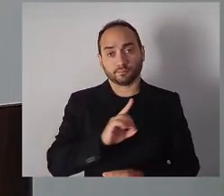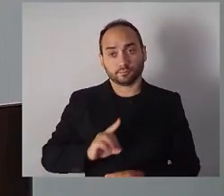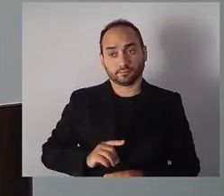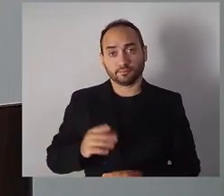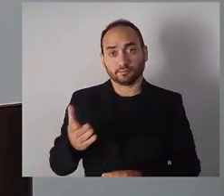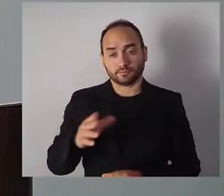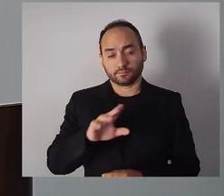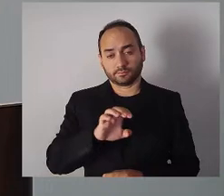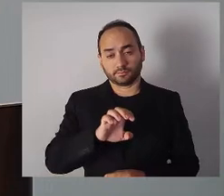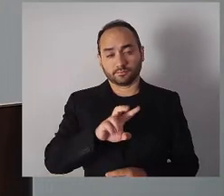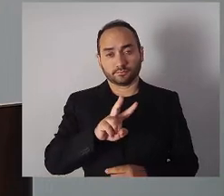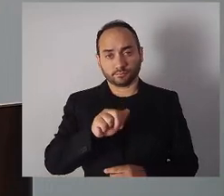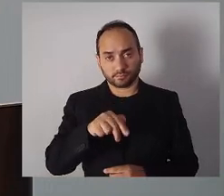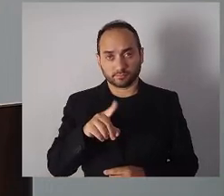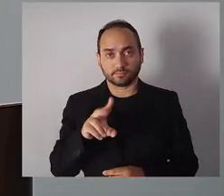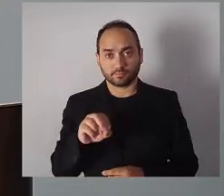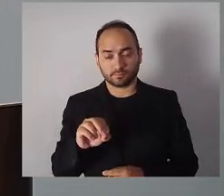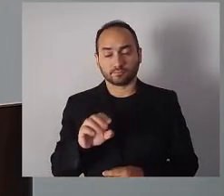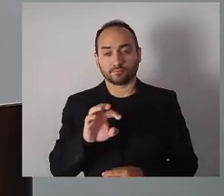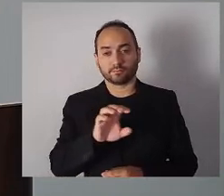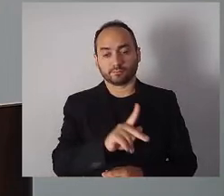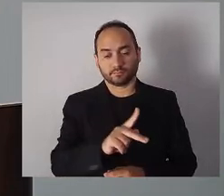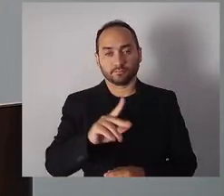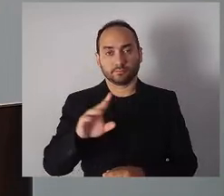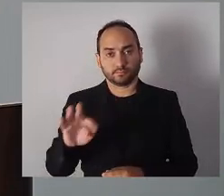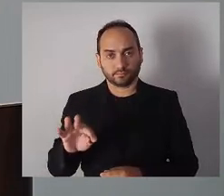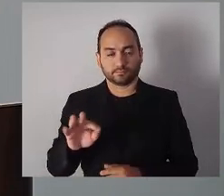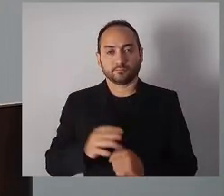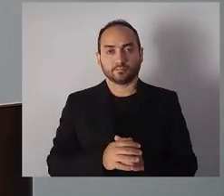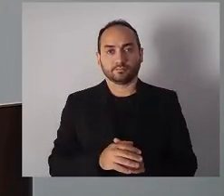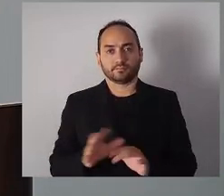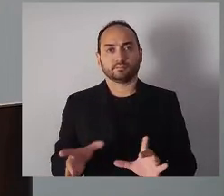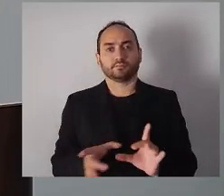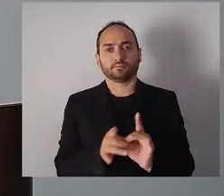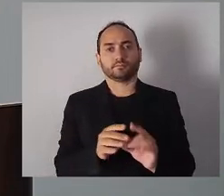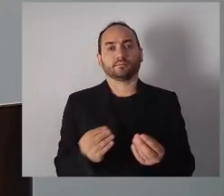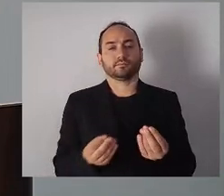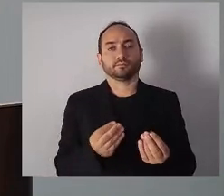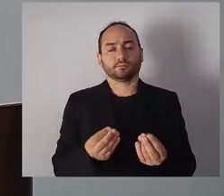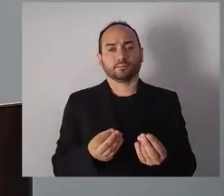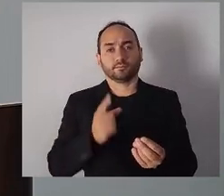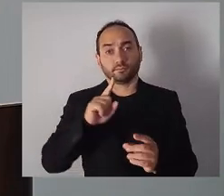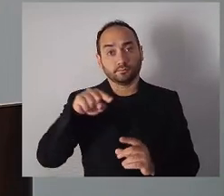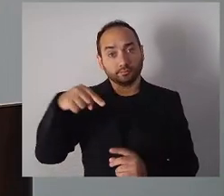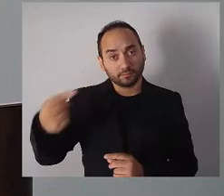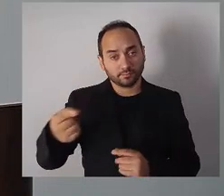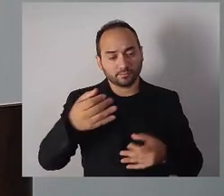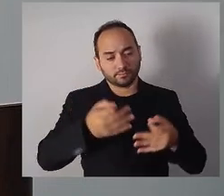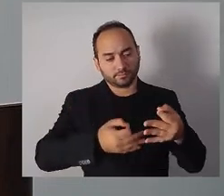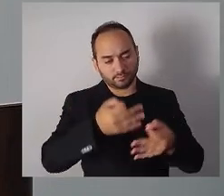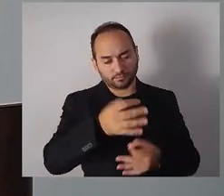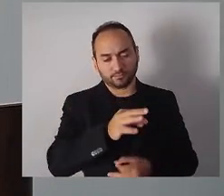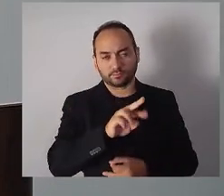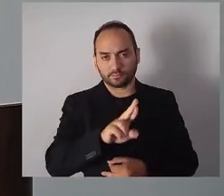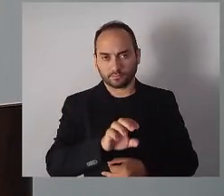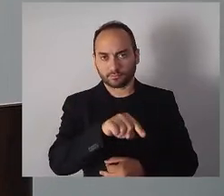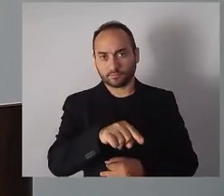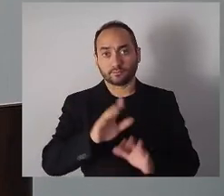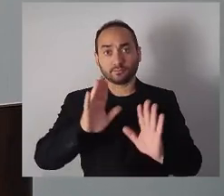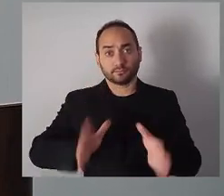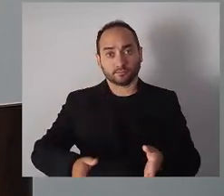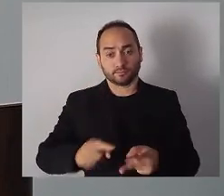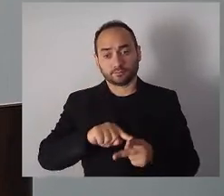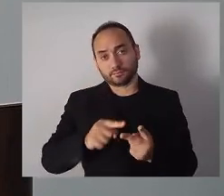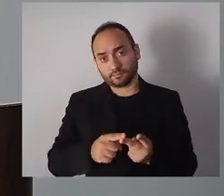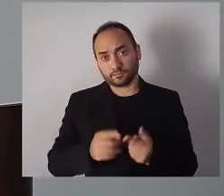Evandro ao PT. Filiação essa que aconteceu após o julgamento do TRE, quando ele já tinha as